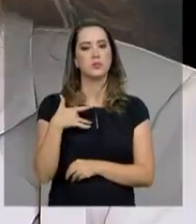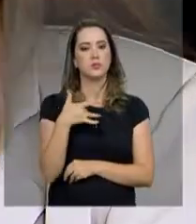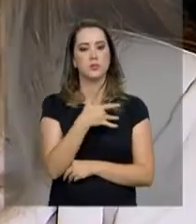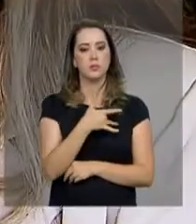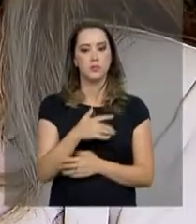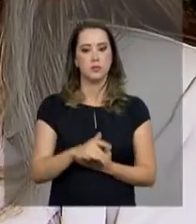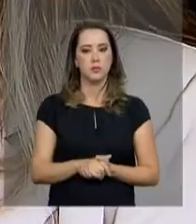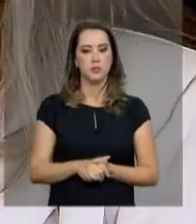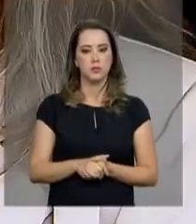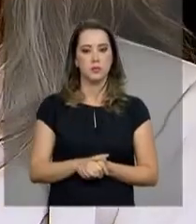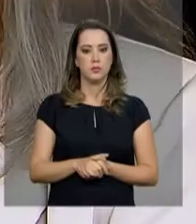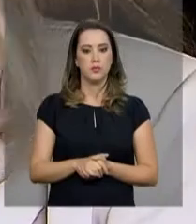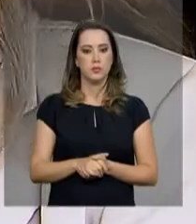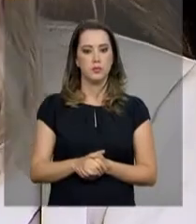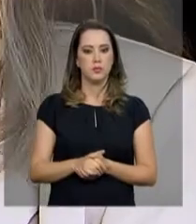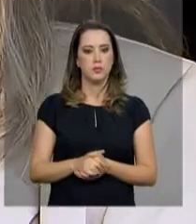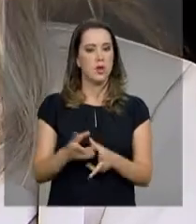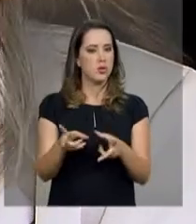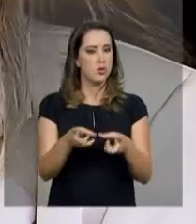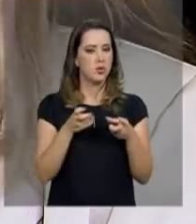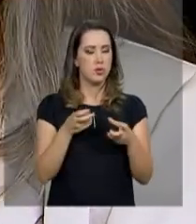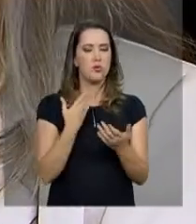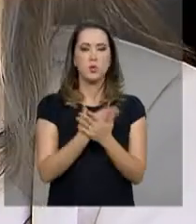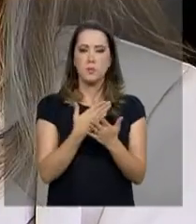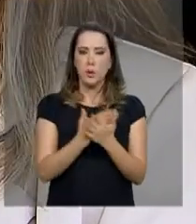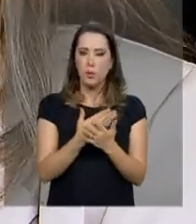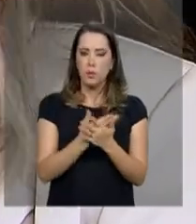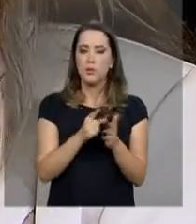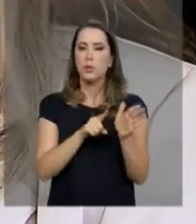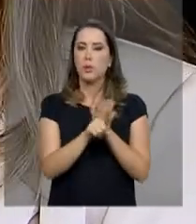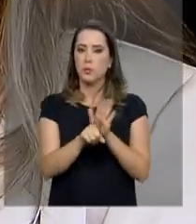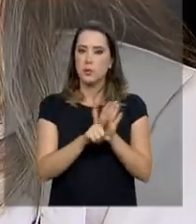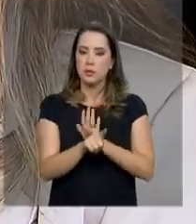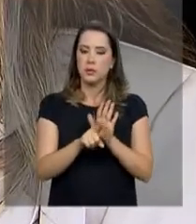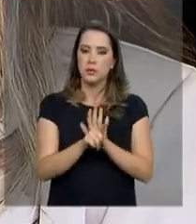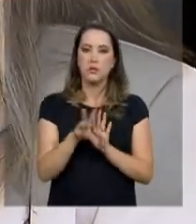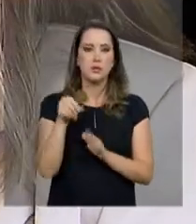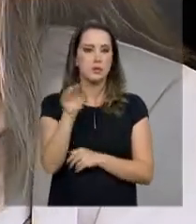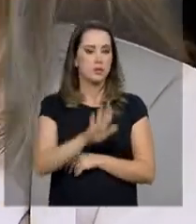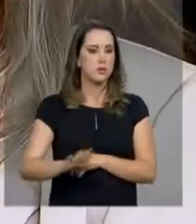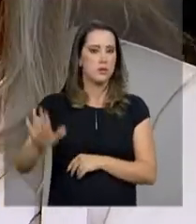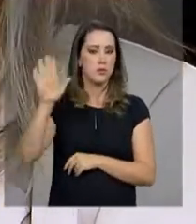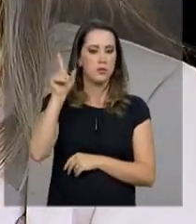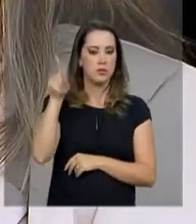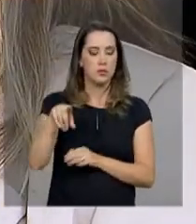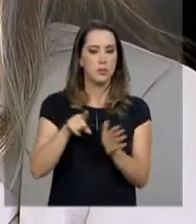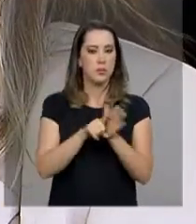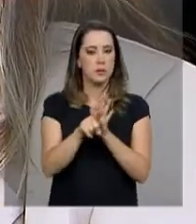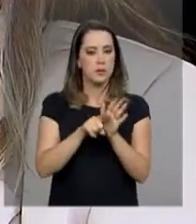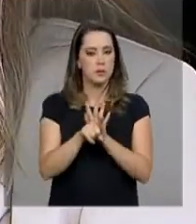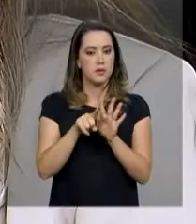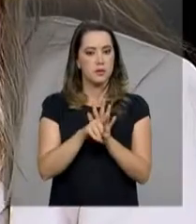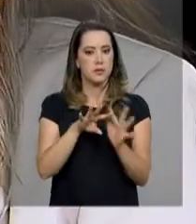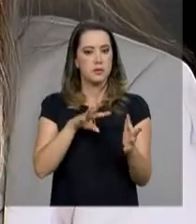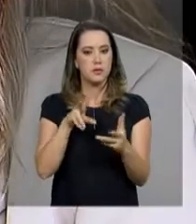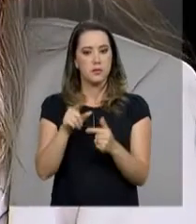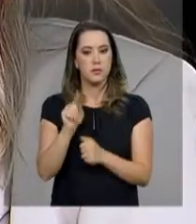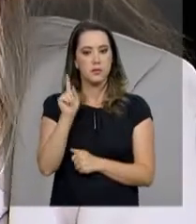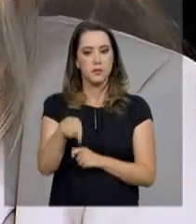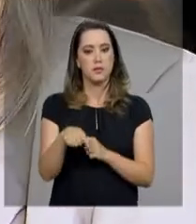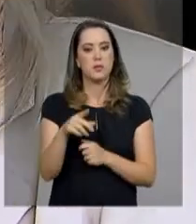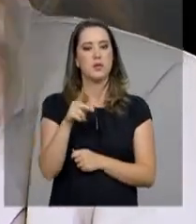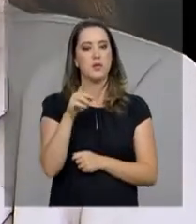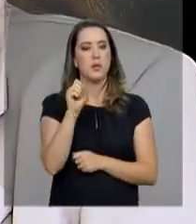e que a gente percebe inclusive com vários estudos várias pesquisas no país inteiro e fazer com pesquisadores internacionais é que o